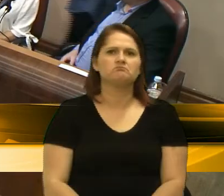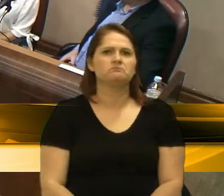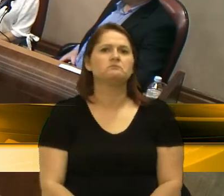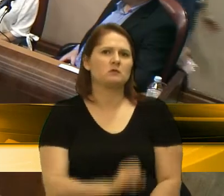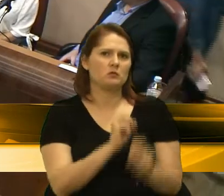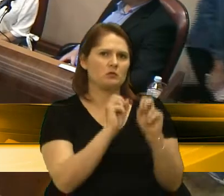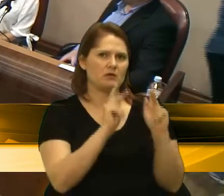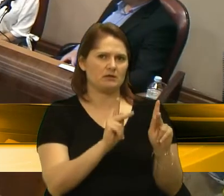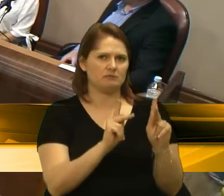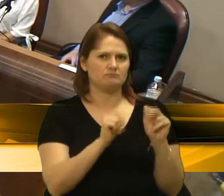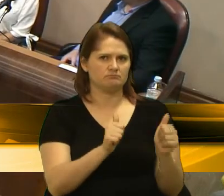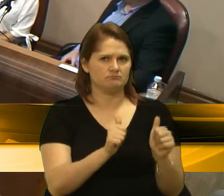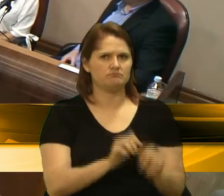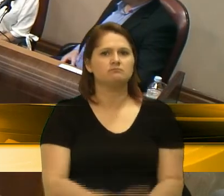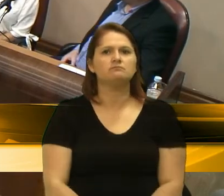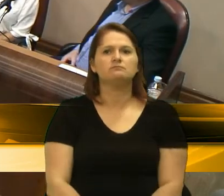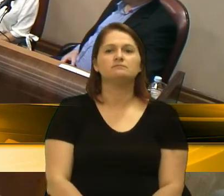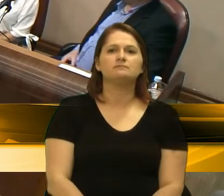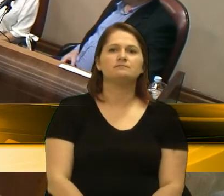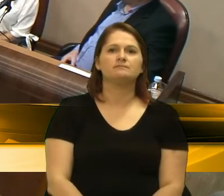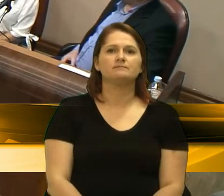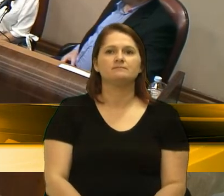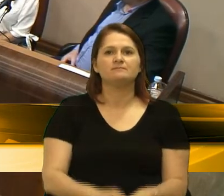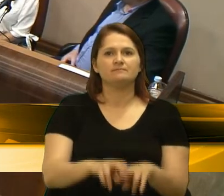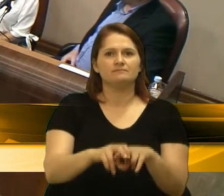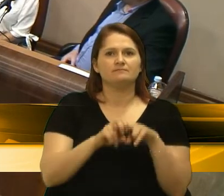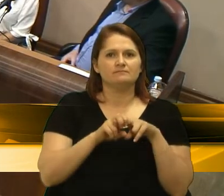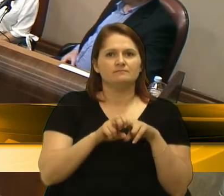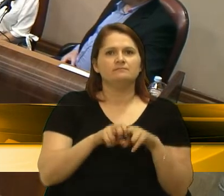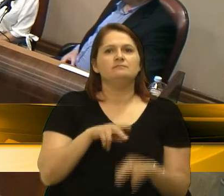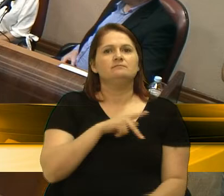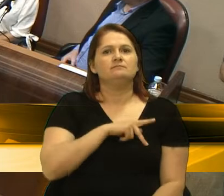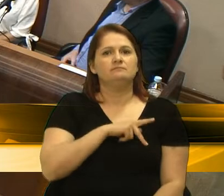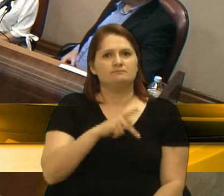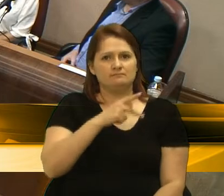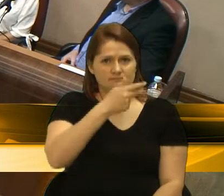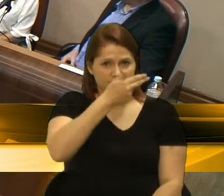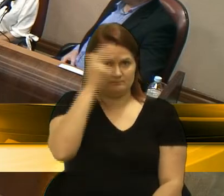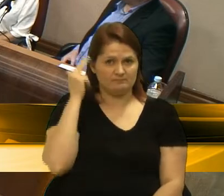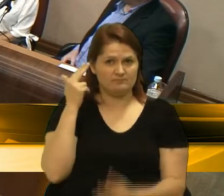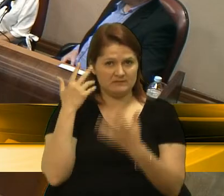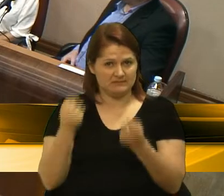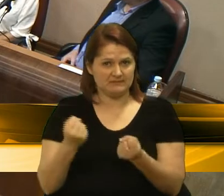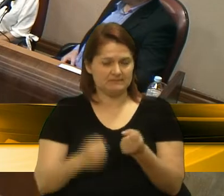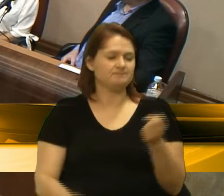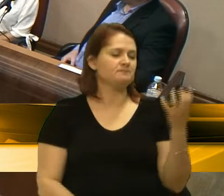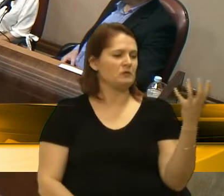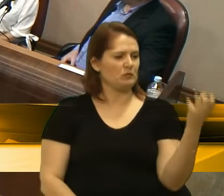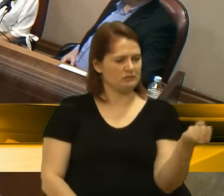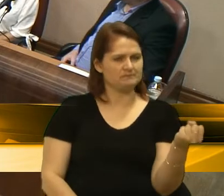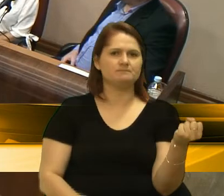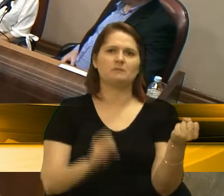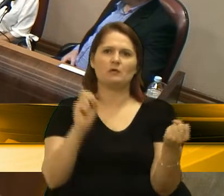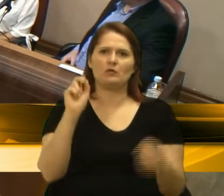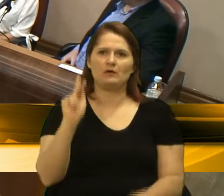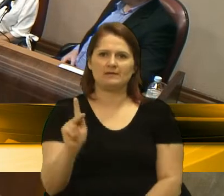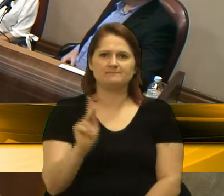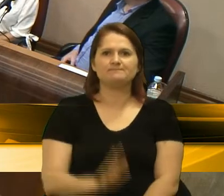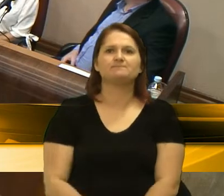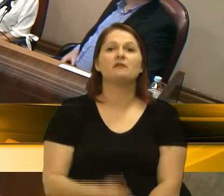Então, presidente, o senhor defere? Deferido. Pois não. Vou começar a contar o tempo, então.